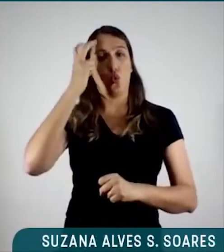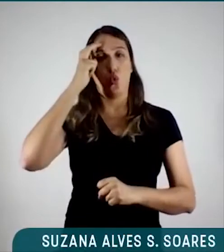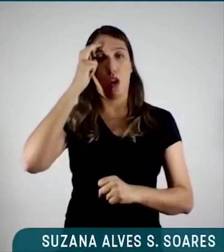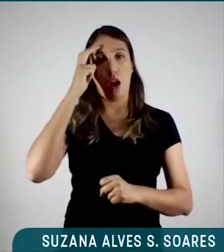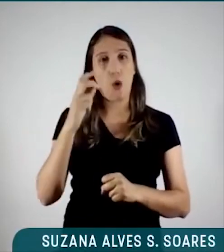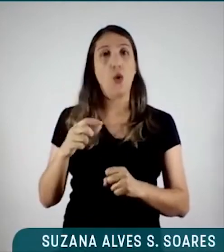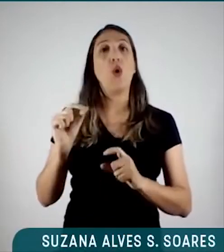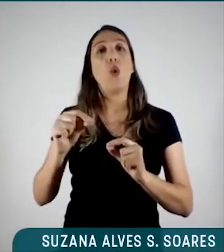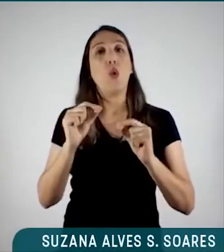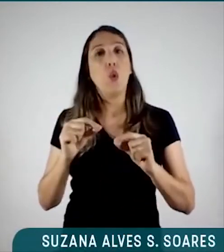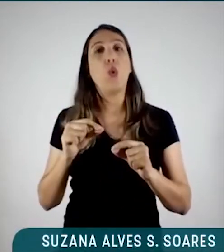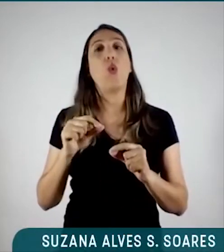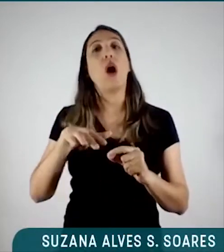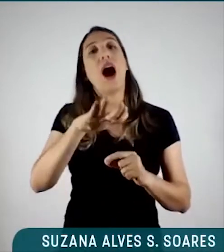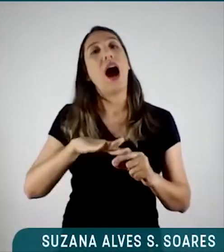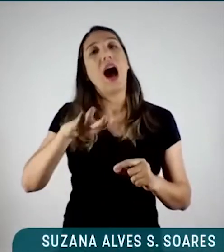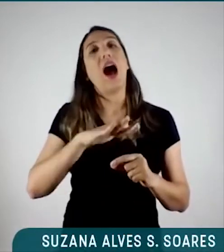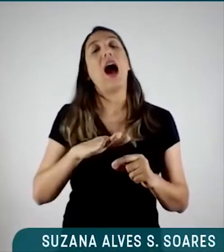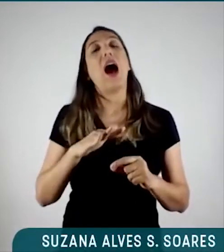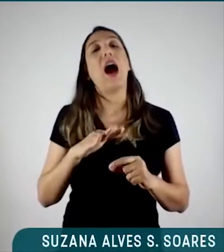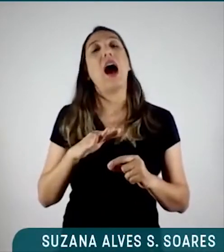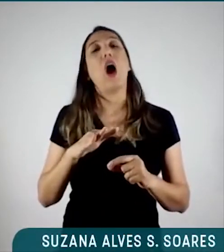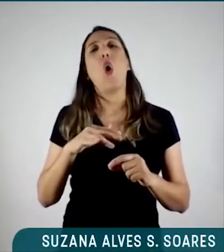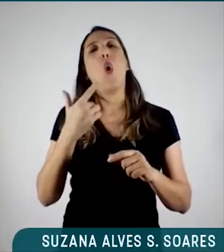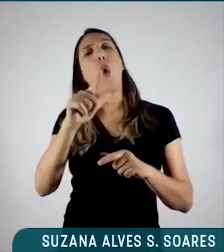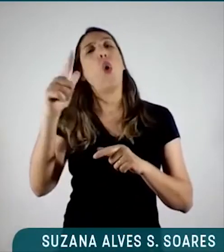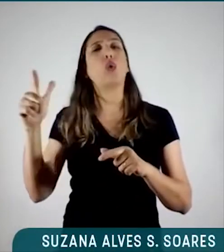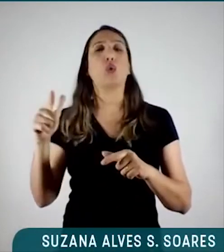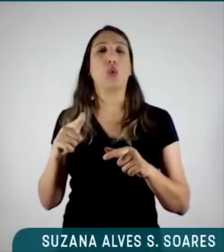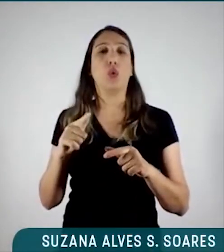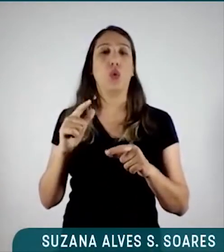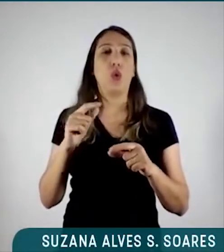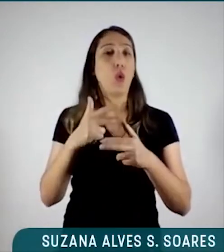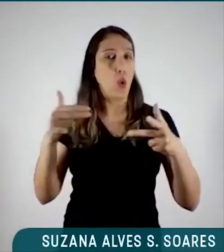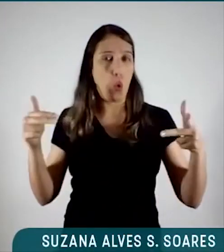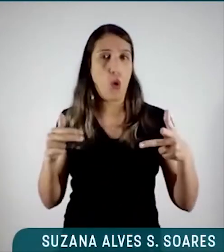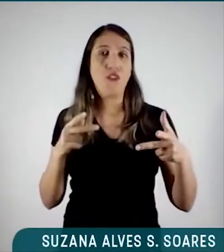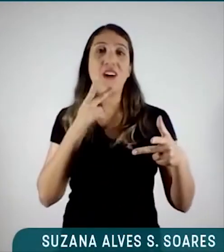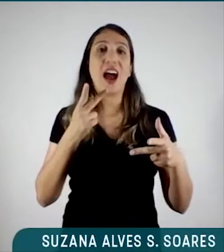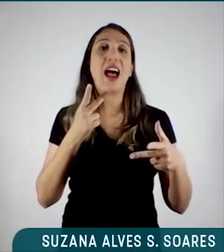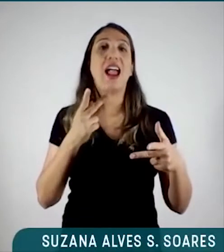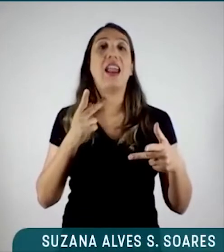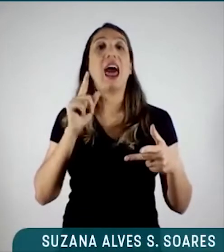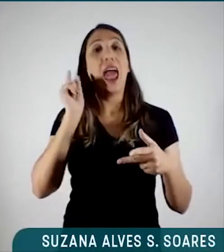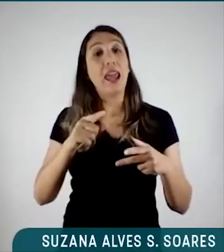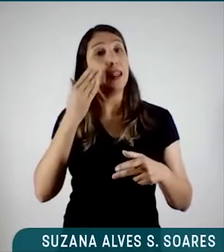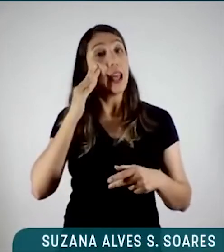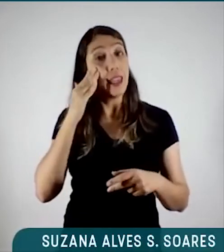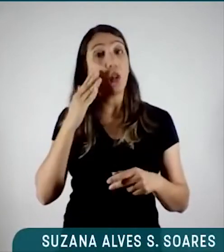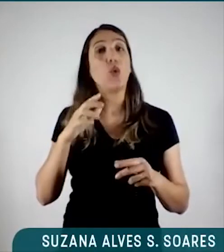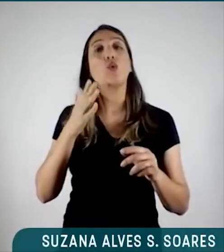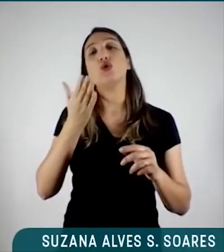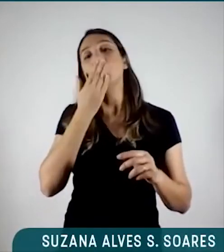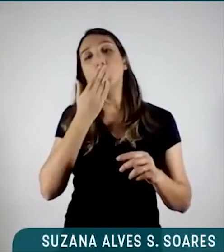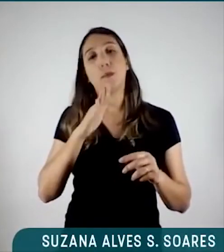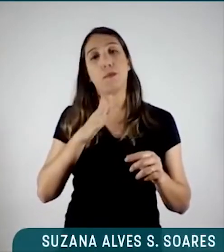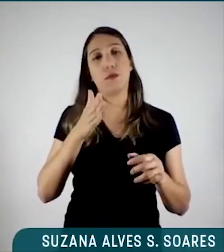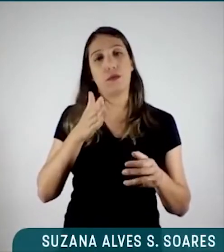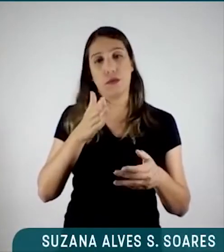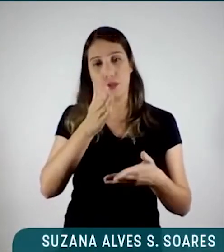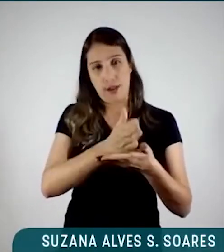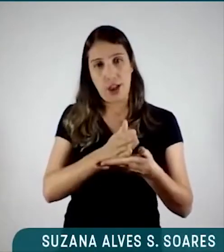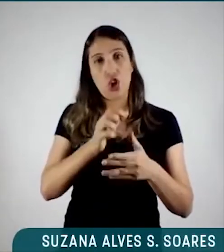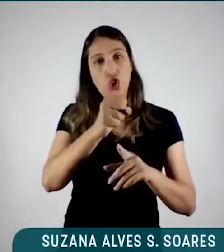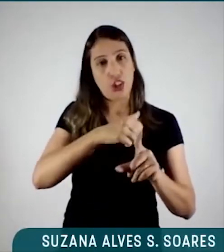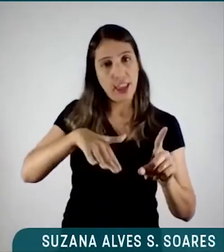de piroca e outras coisas assim, ele está entendendo que uma parcela da sociedade estava